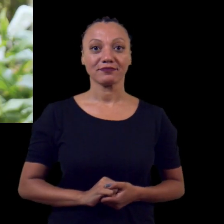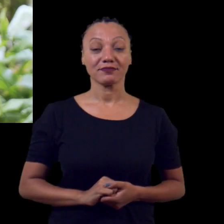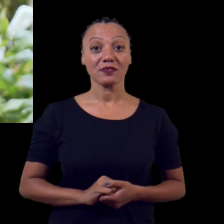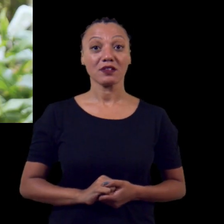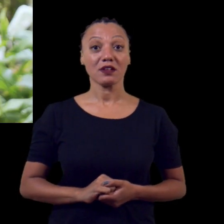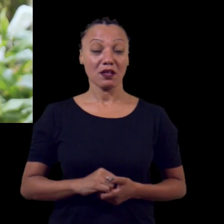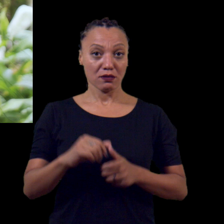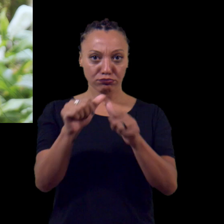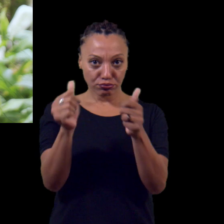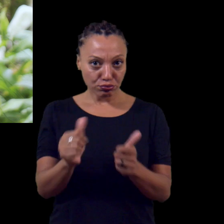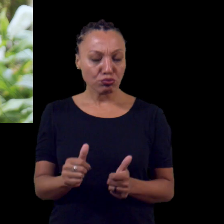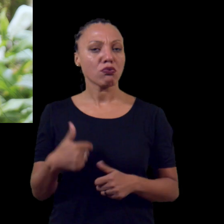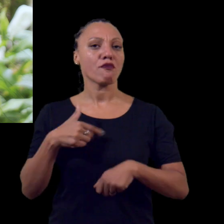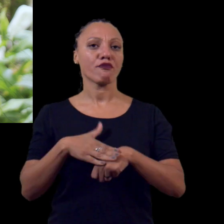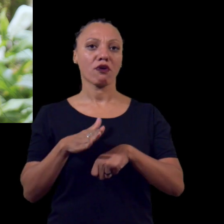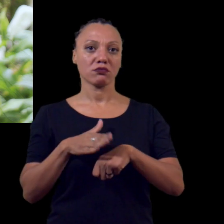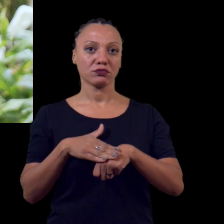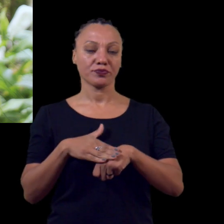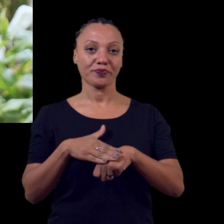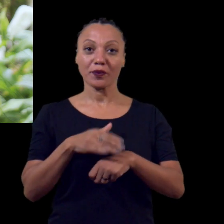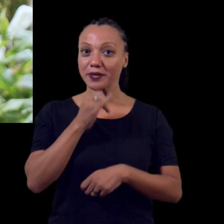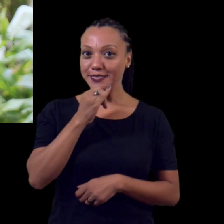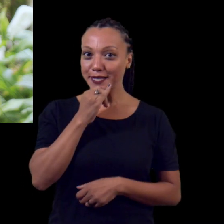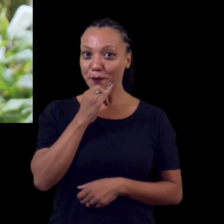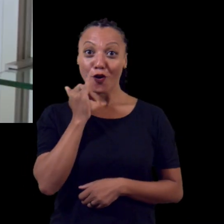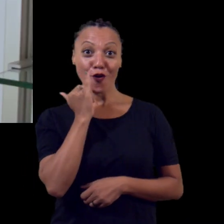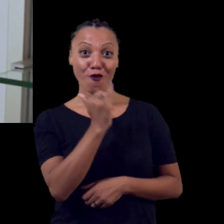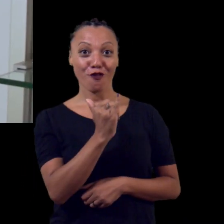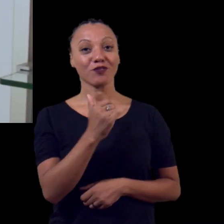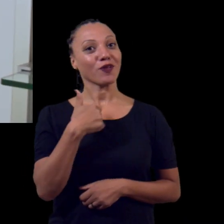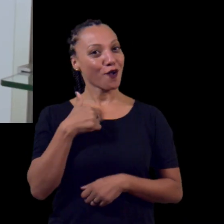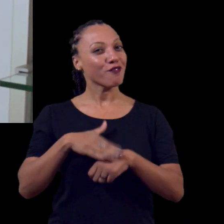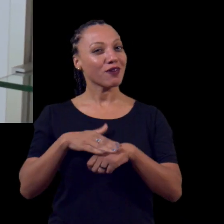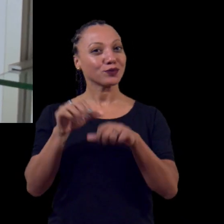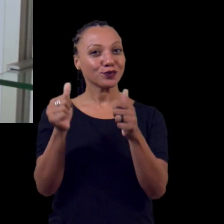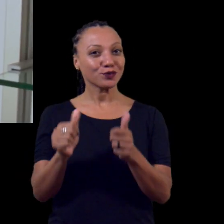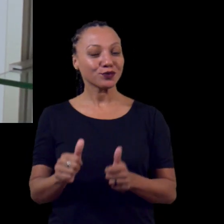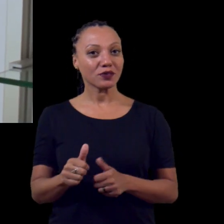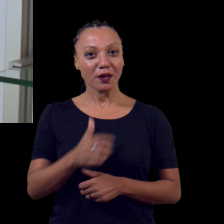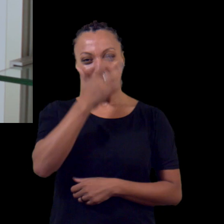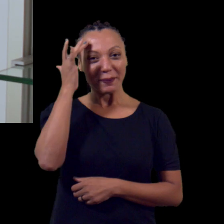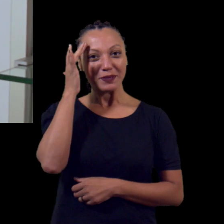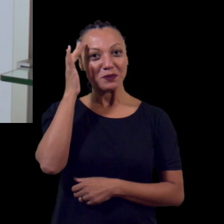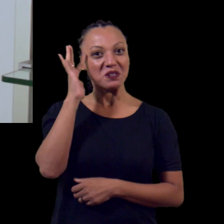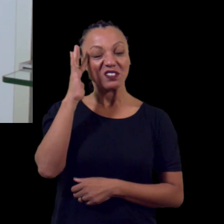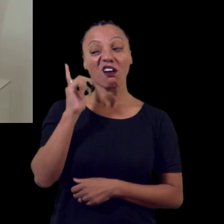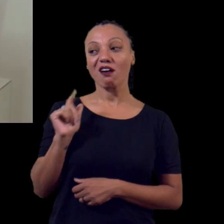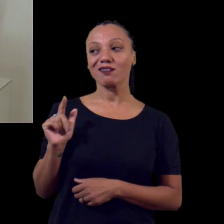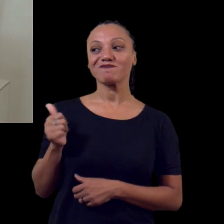minhas esculturas. Então, assim, se eu conto pra alguém, eu sou escultor, a pessoa fica pensando,